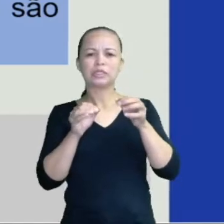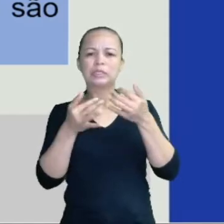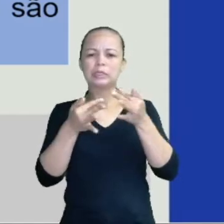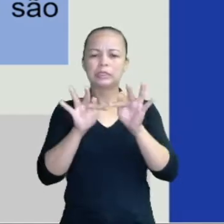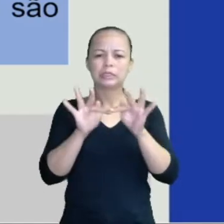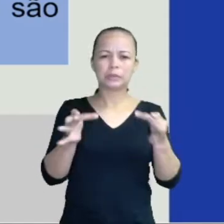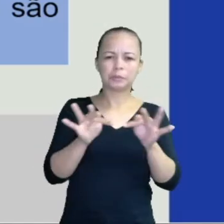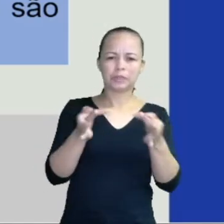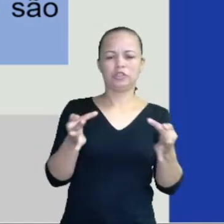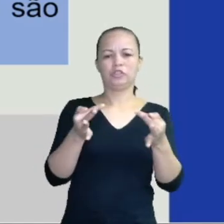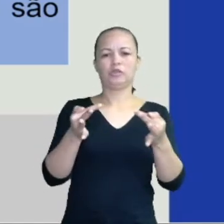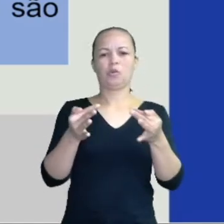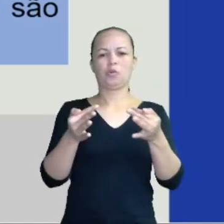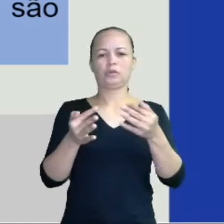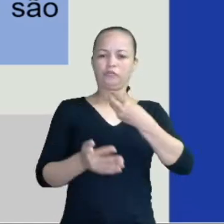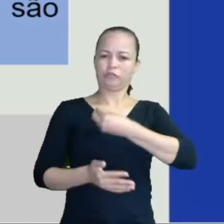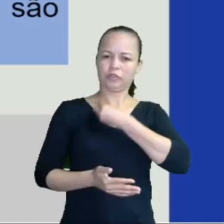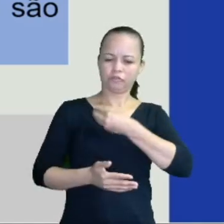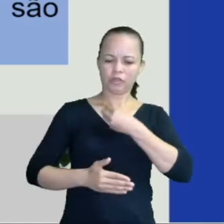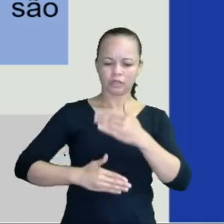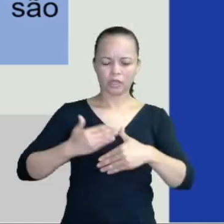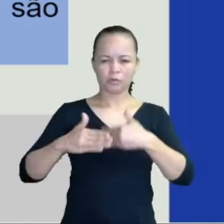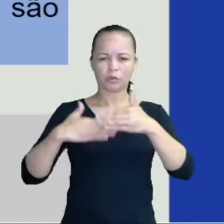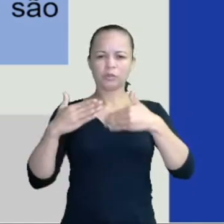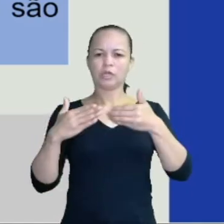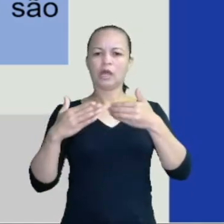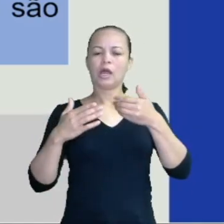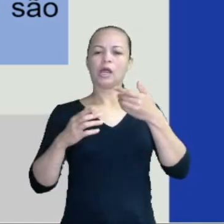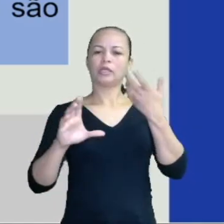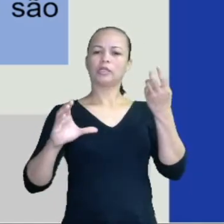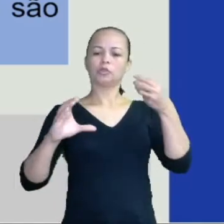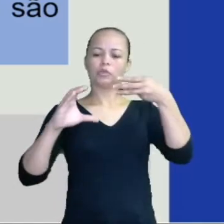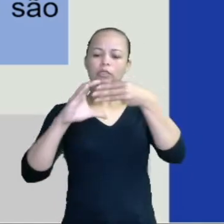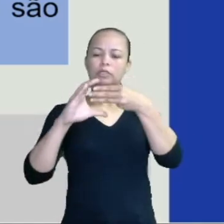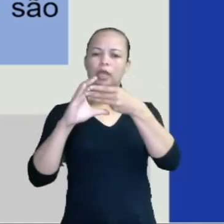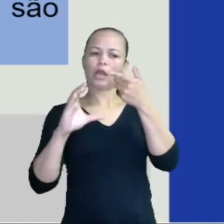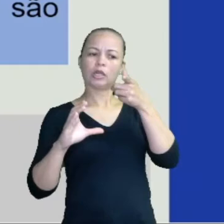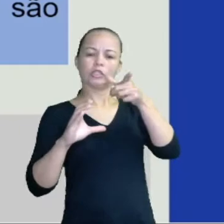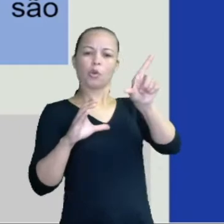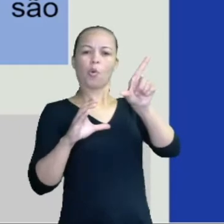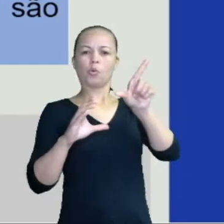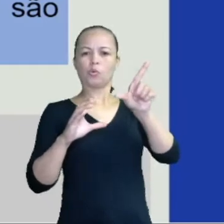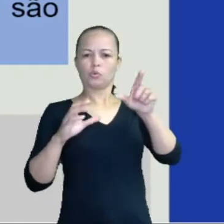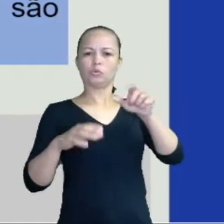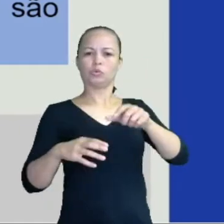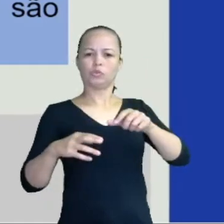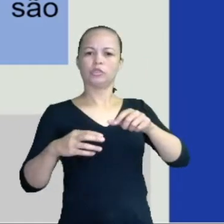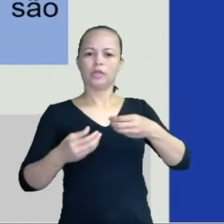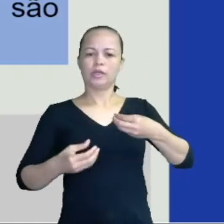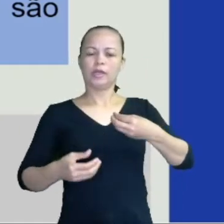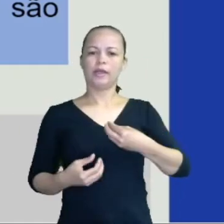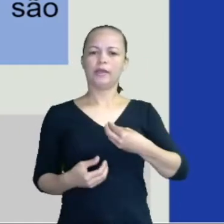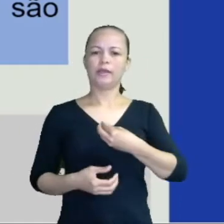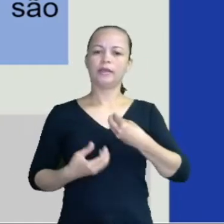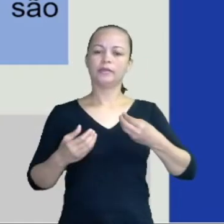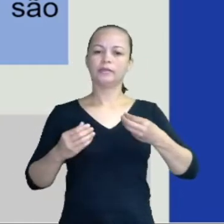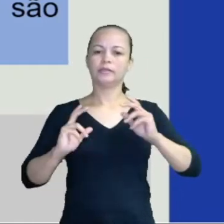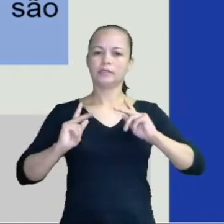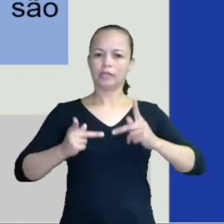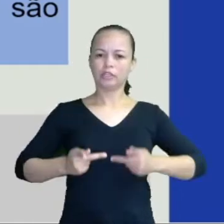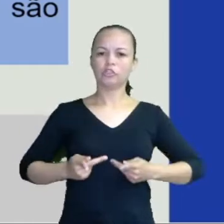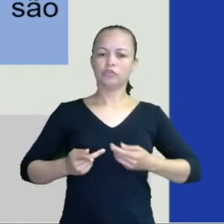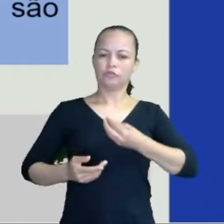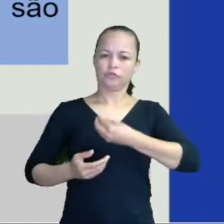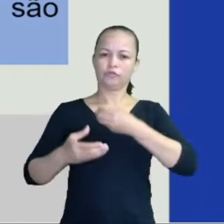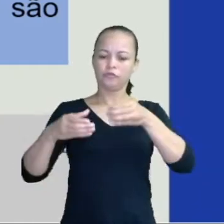viver e se reproduzir dentro de células de outros seres vivos. Por causa dessas